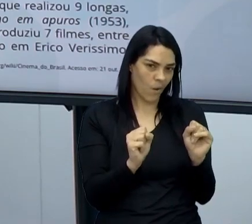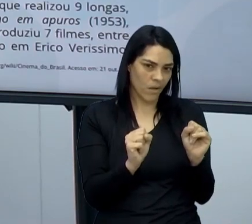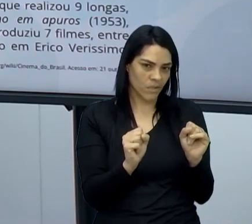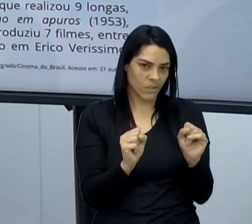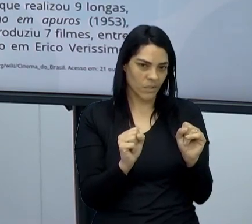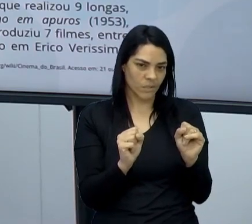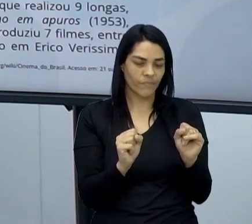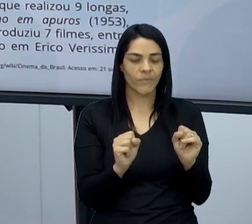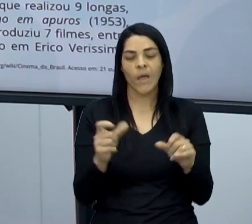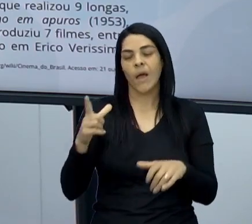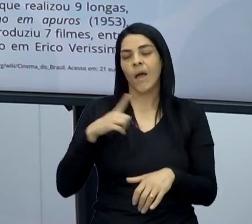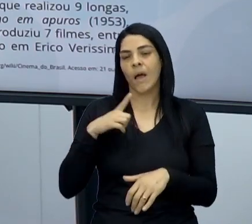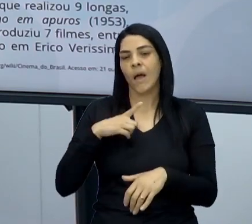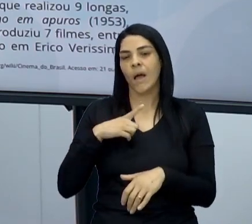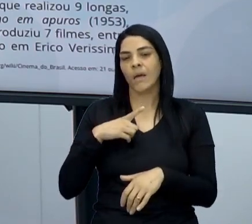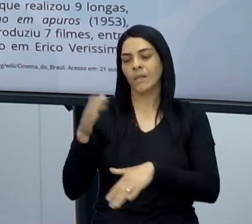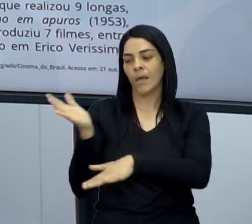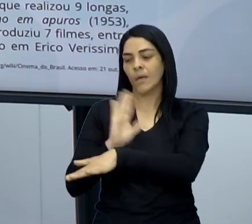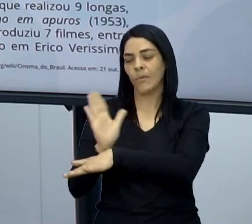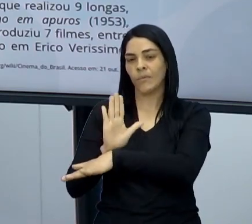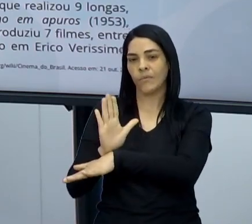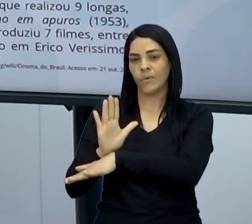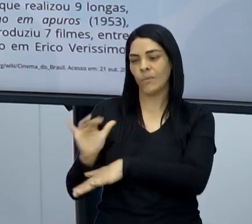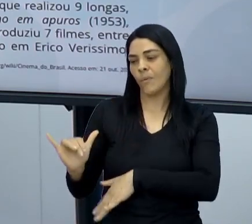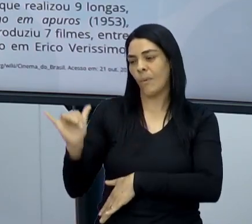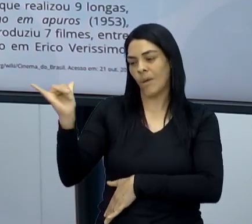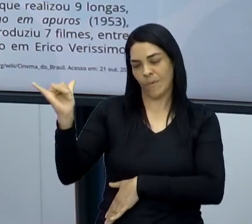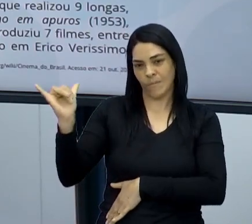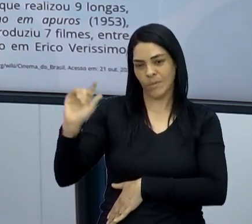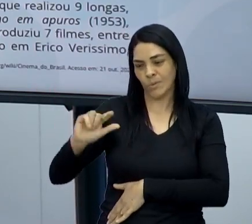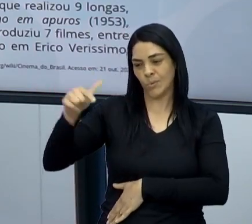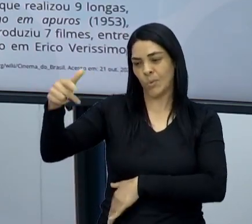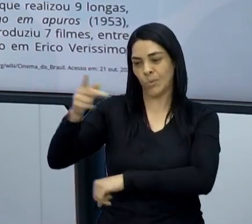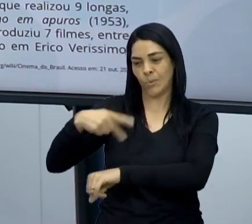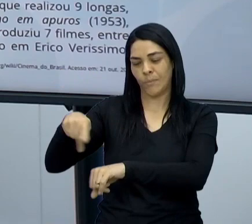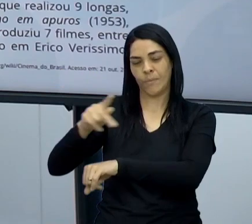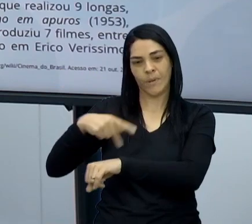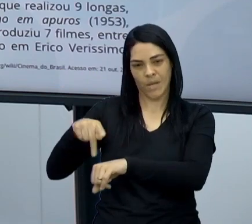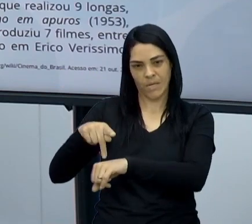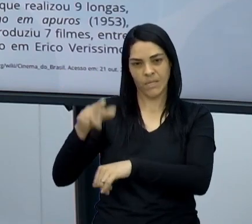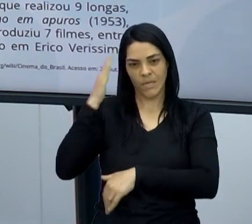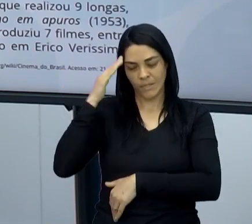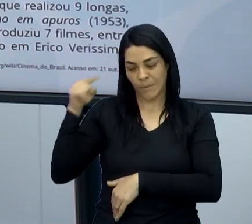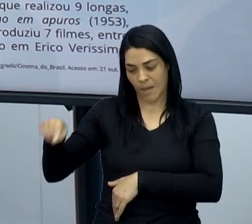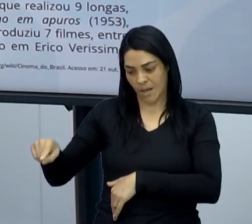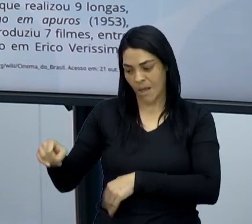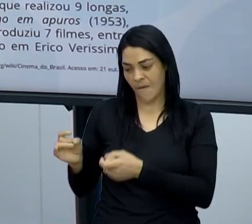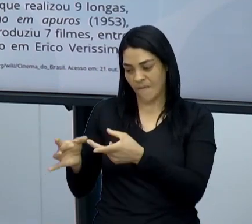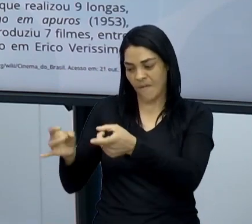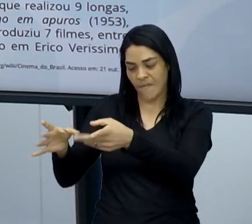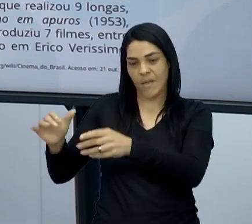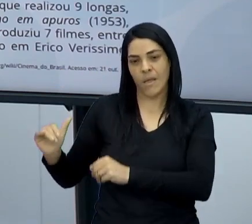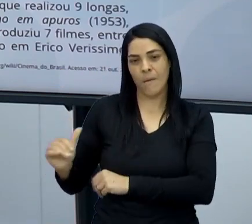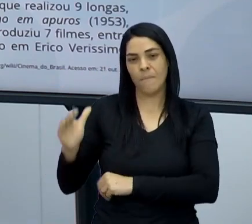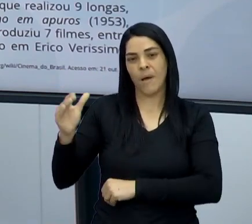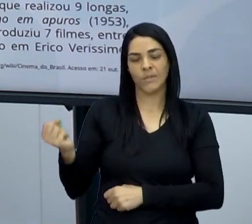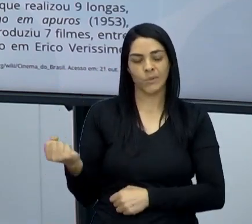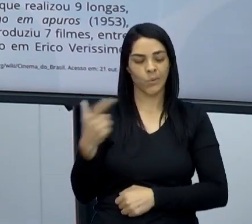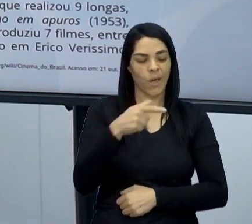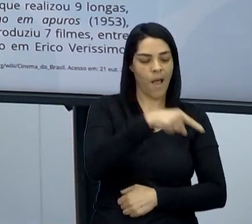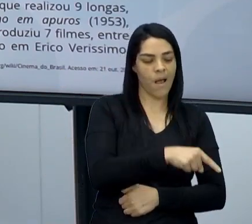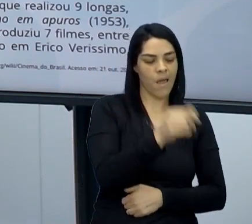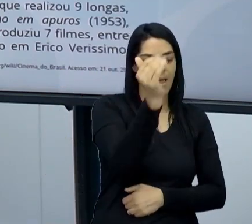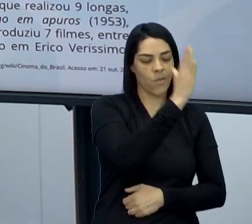Y, norte-americano, que você sabe que vai vender muito mais. Então, o que